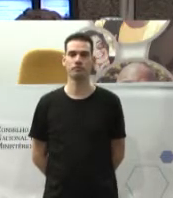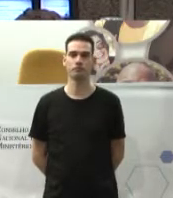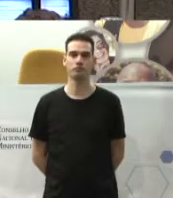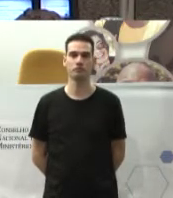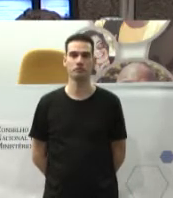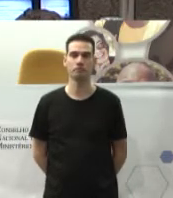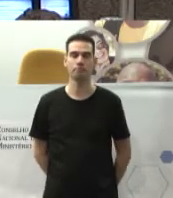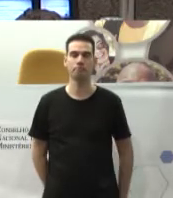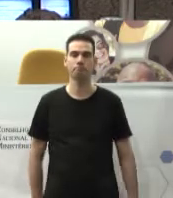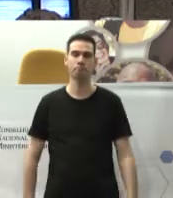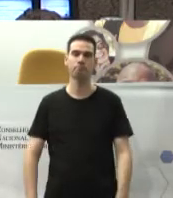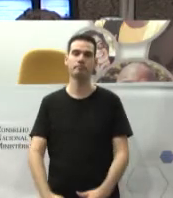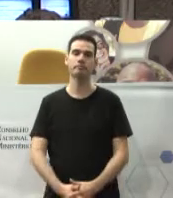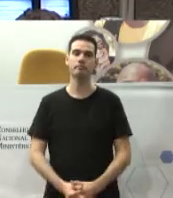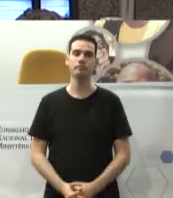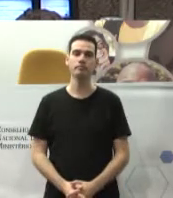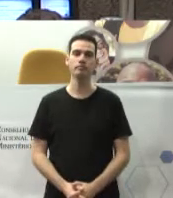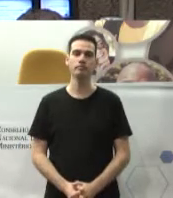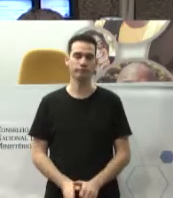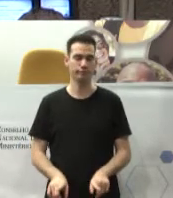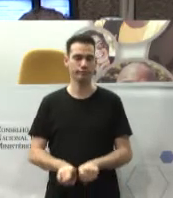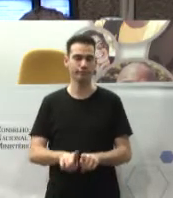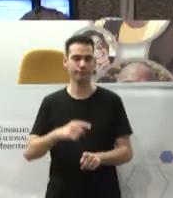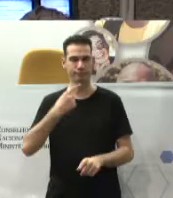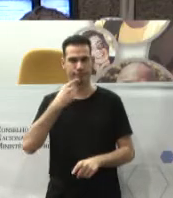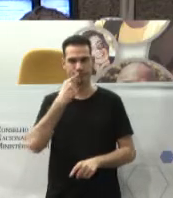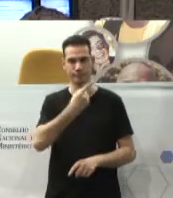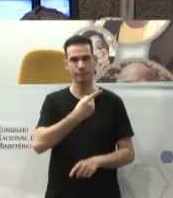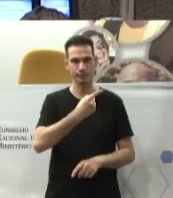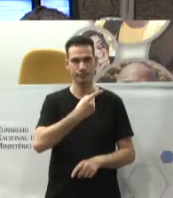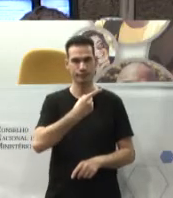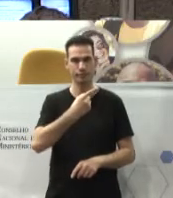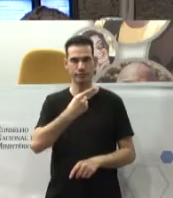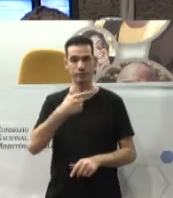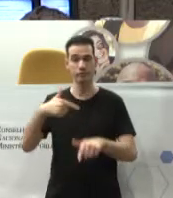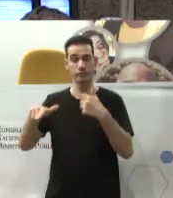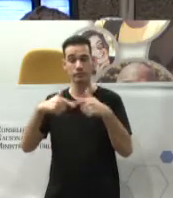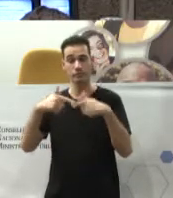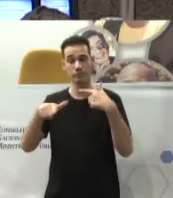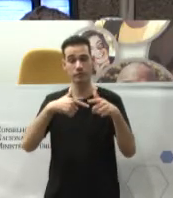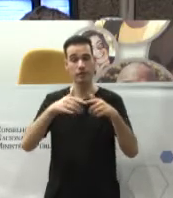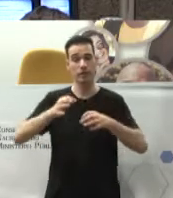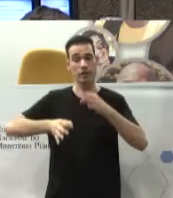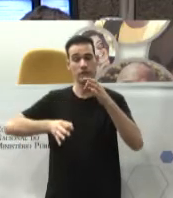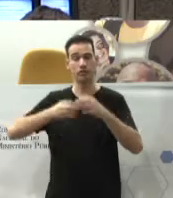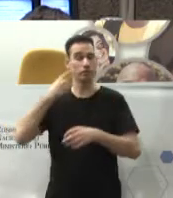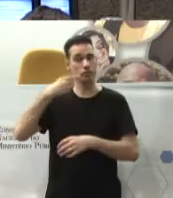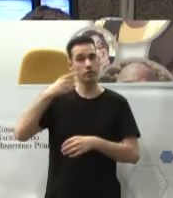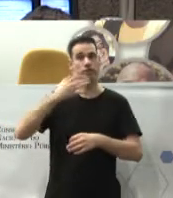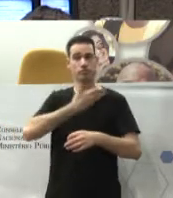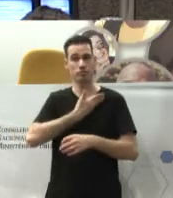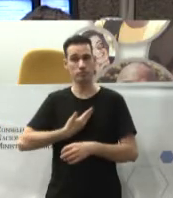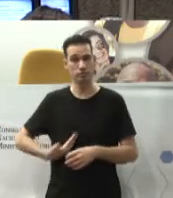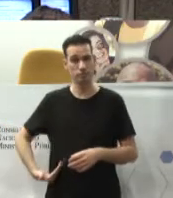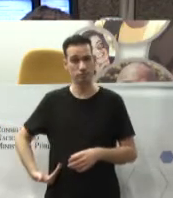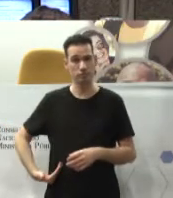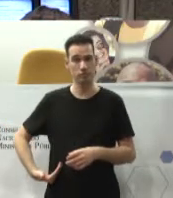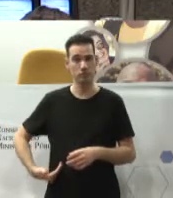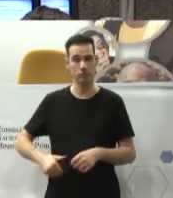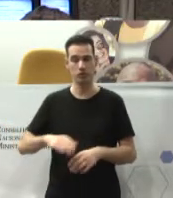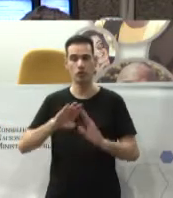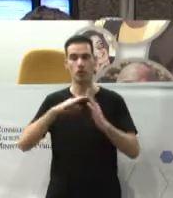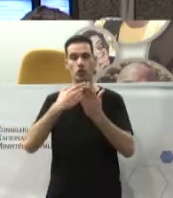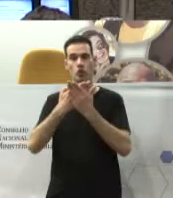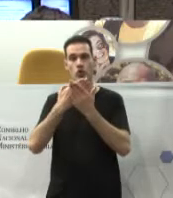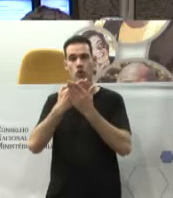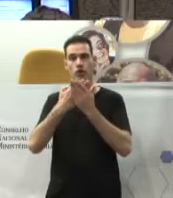Bom, vou falar ainda sobre a atuação interfederativa da advocacia pública através do Colégio